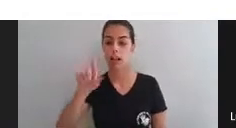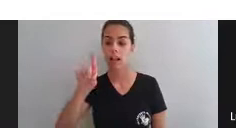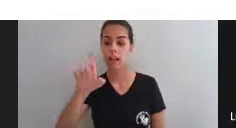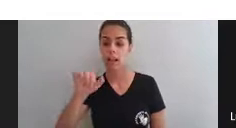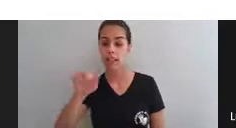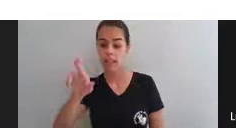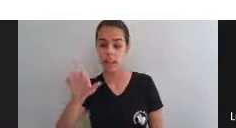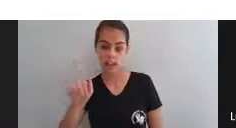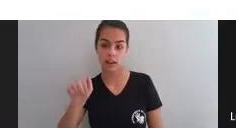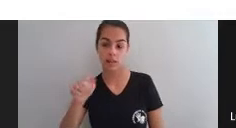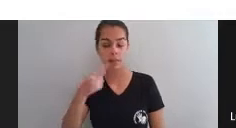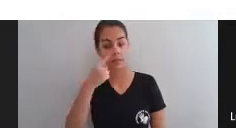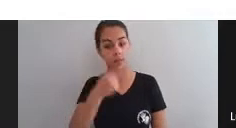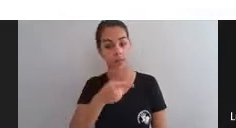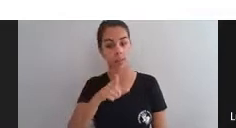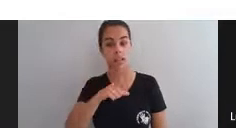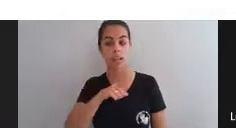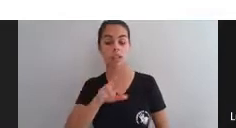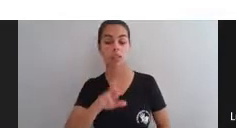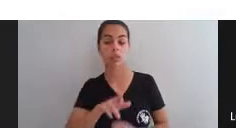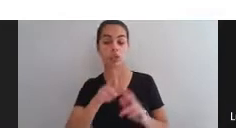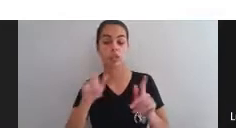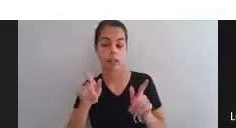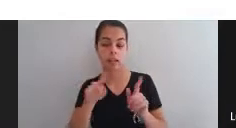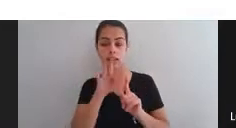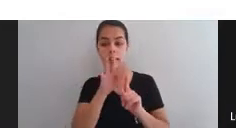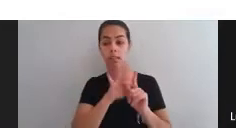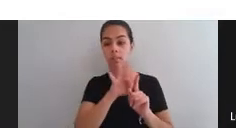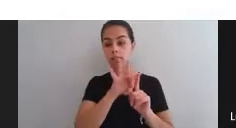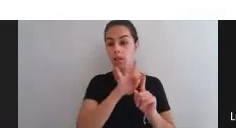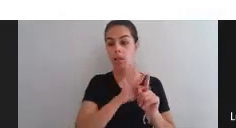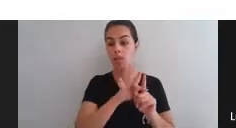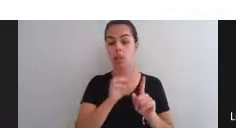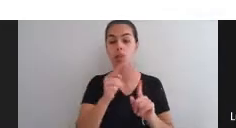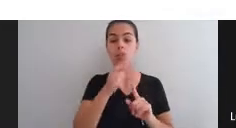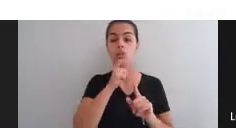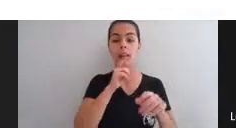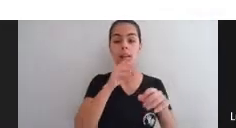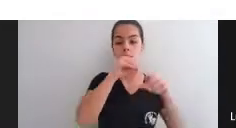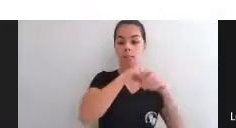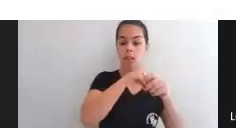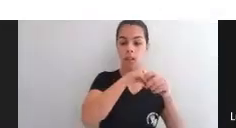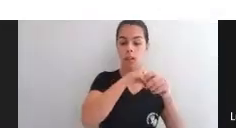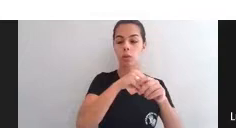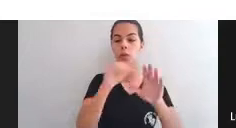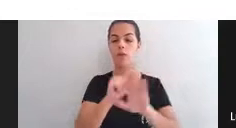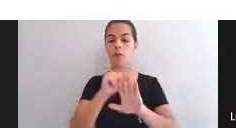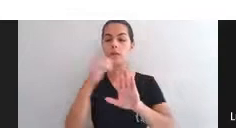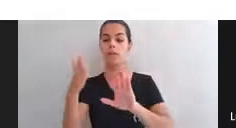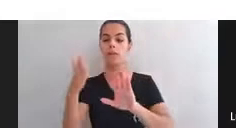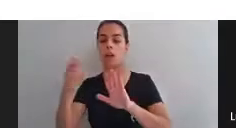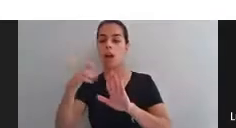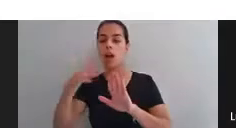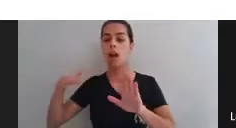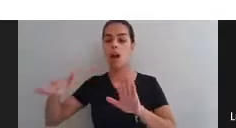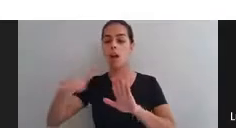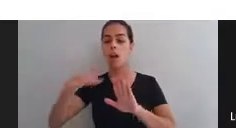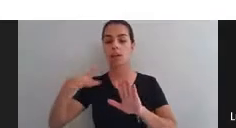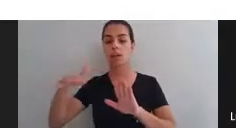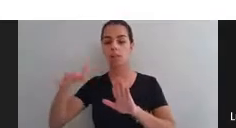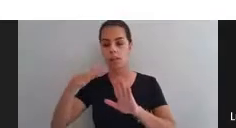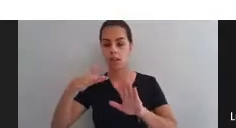temperatura ali entre a geladeira e o ambiente é bem menor, fica muito mais